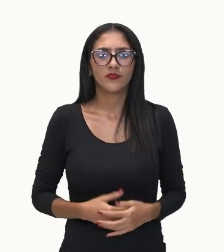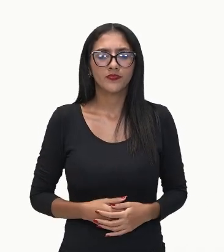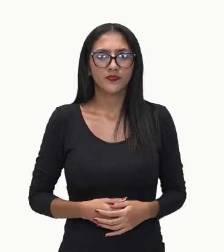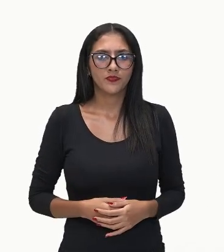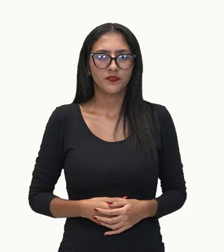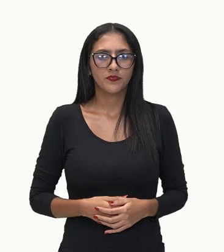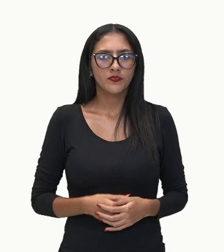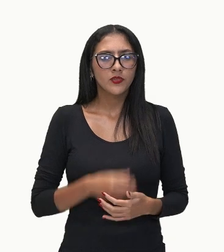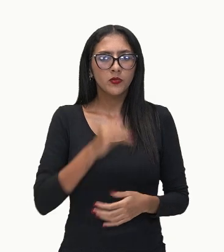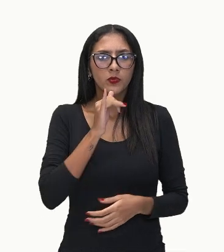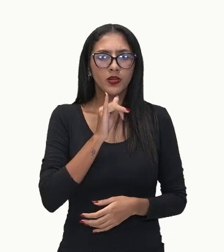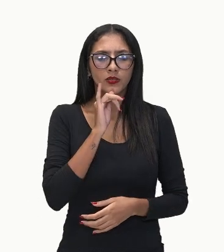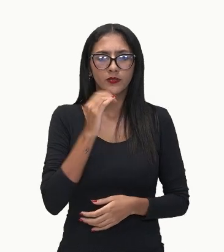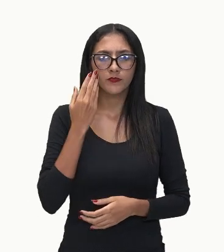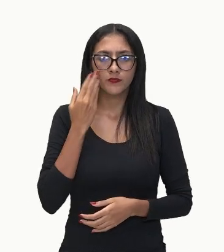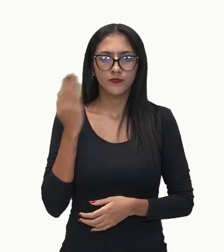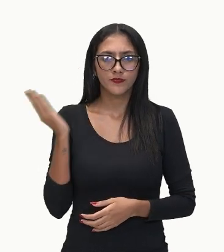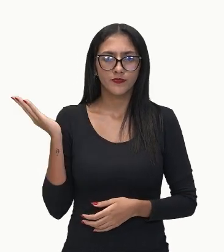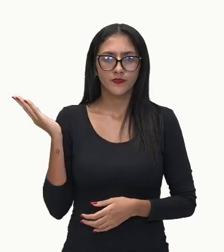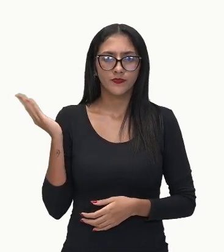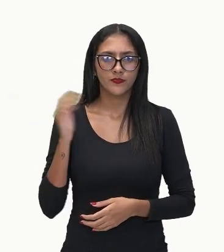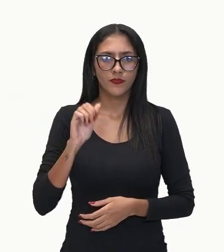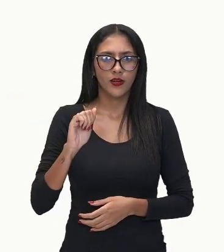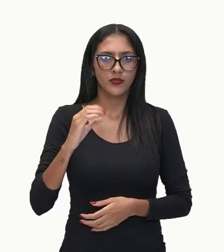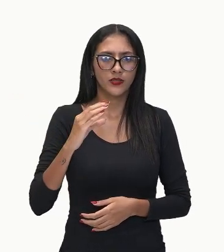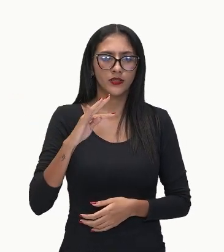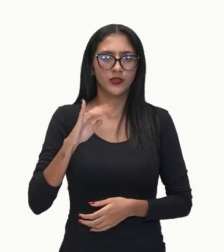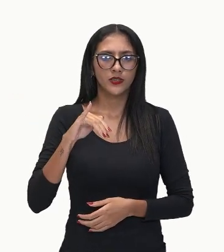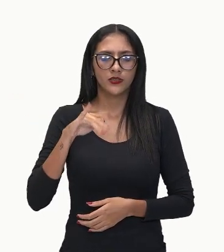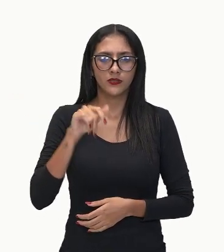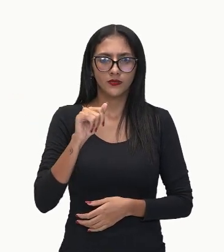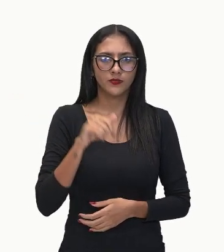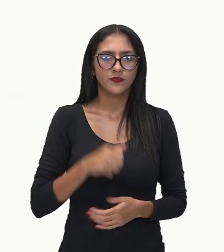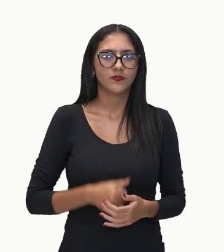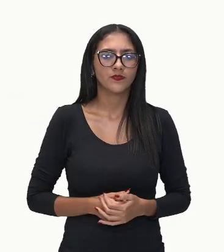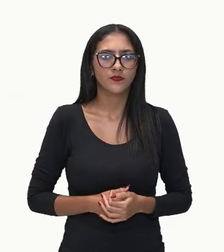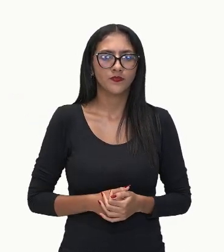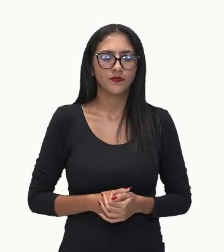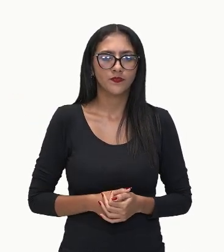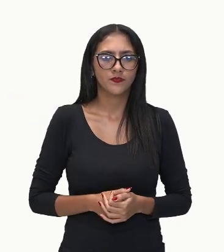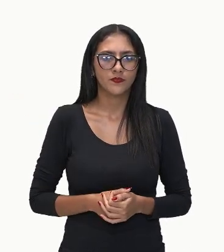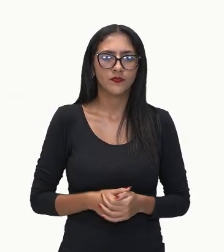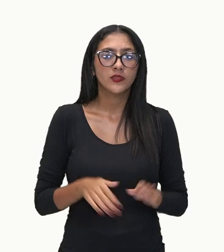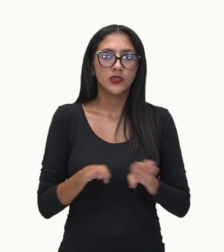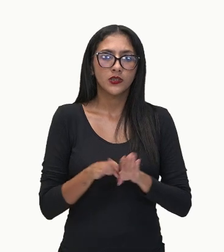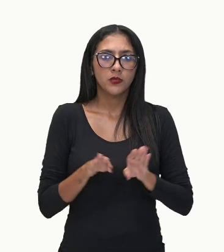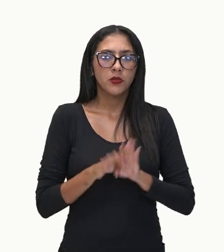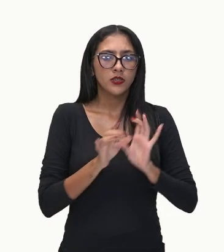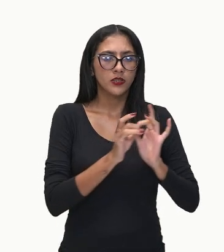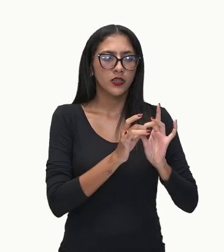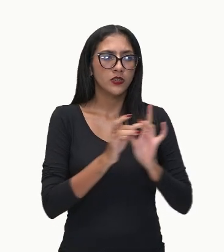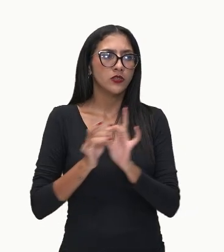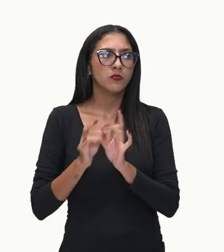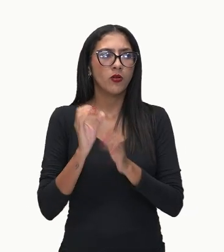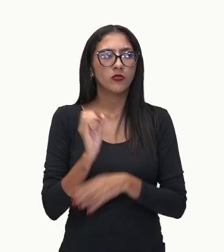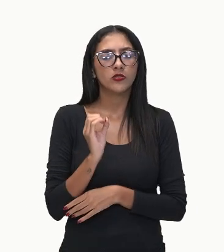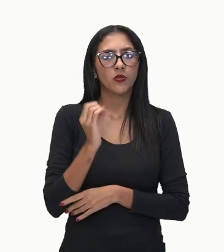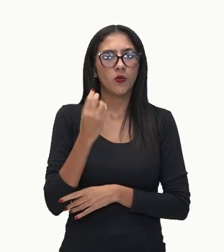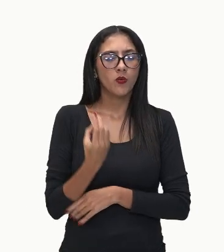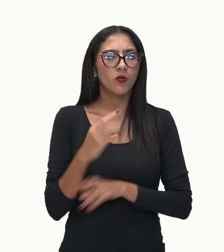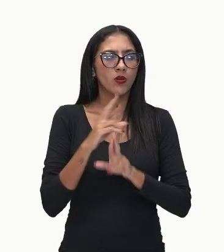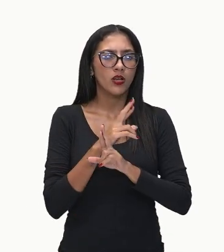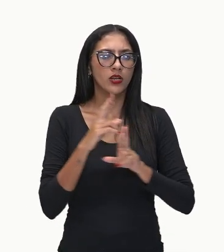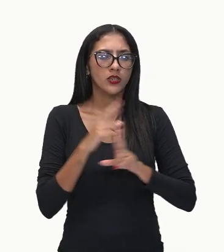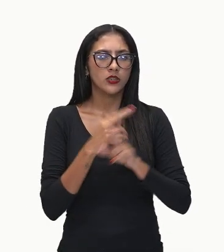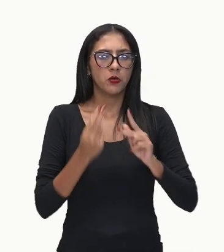como exemplo a actina. Também serve como transporte e armazenamento. Essas proteínas